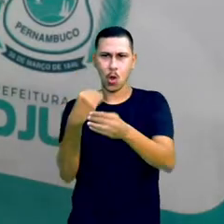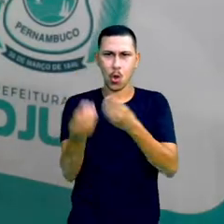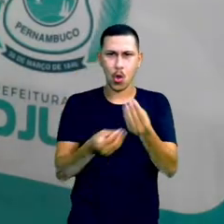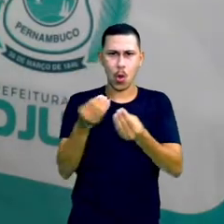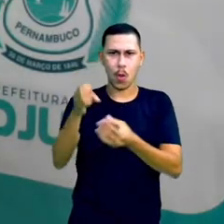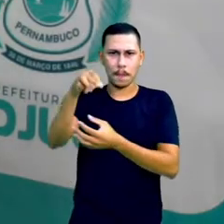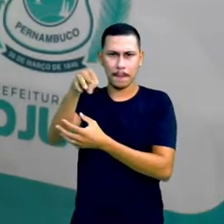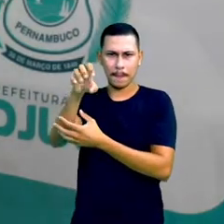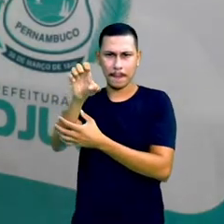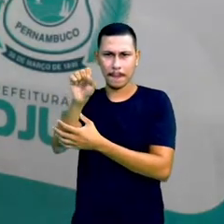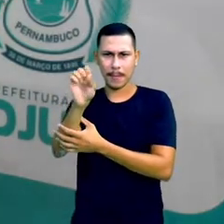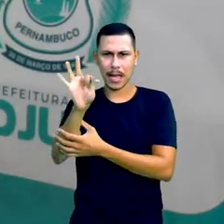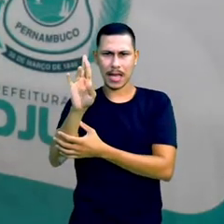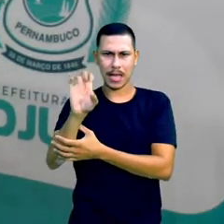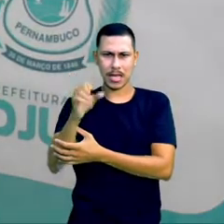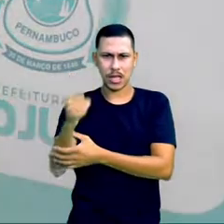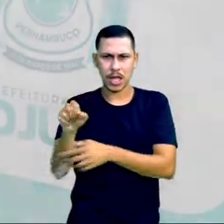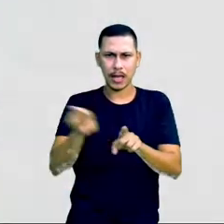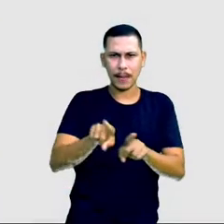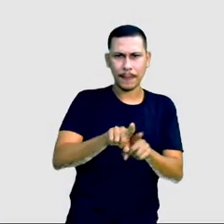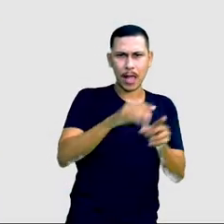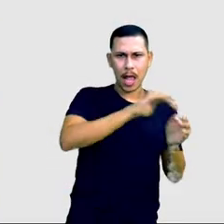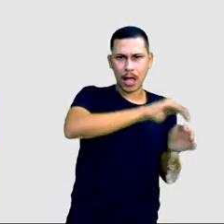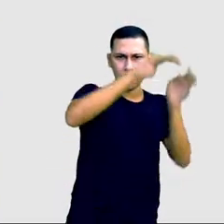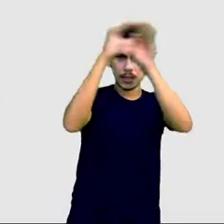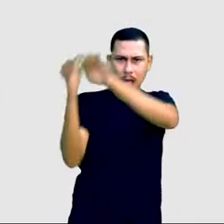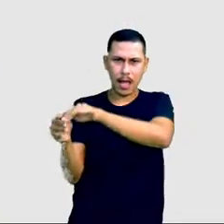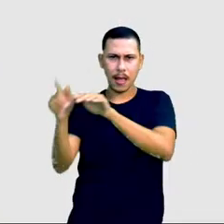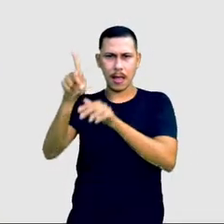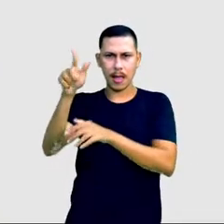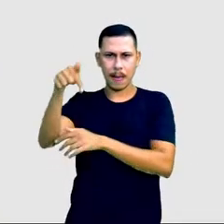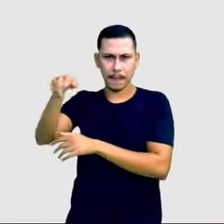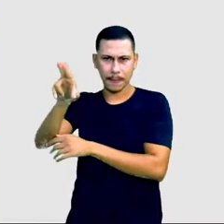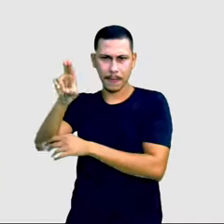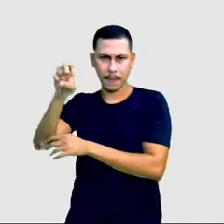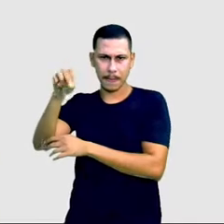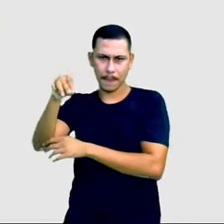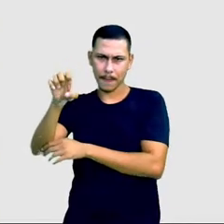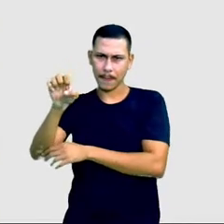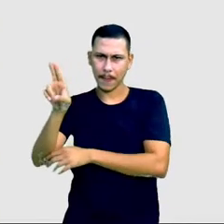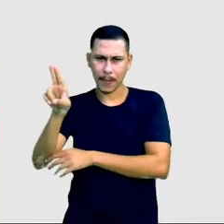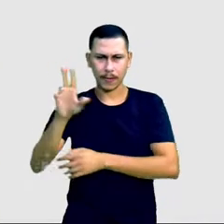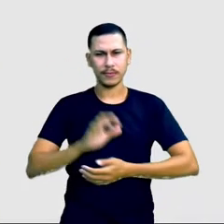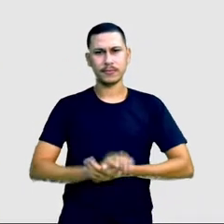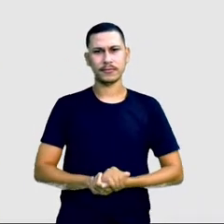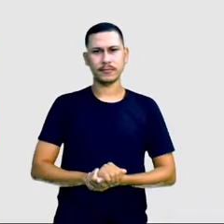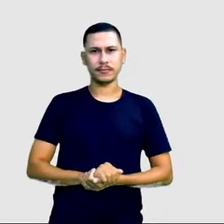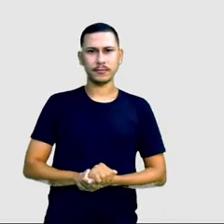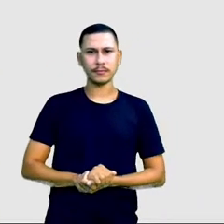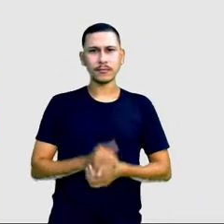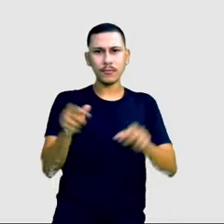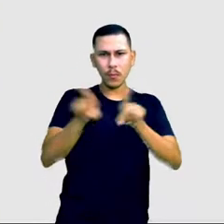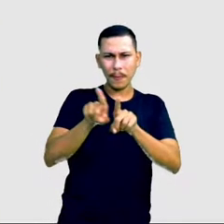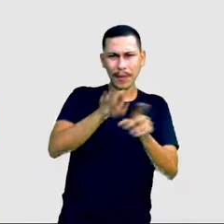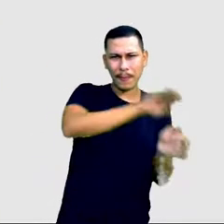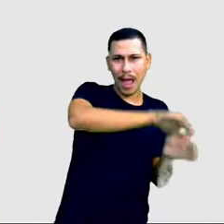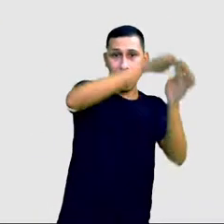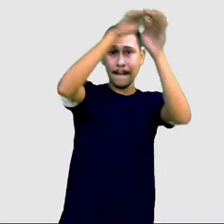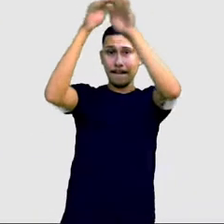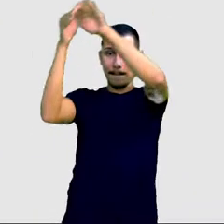Mestres, né? E a Serra dos Pirineus. E a gente tem essas chapadas